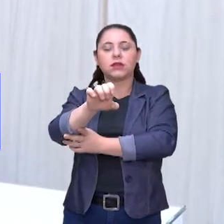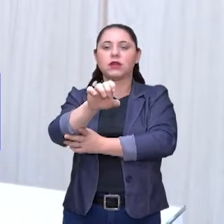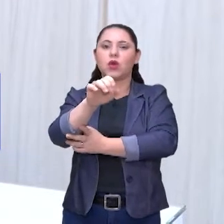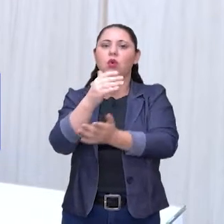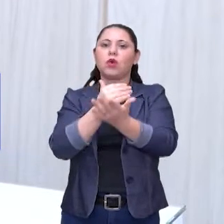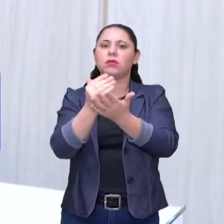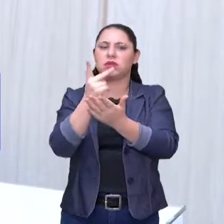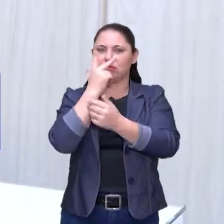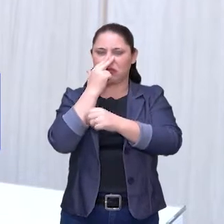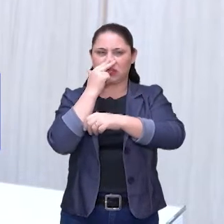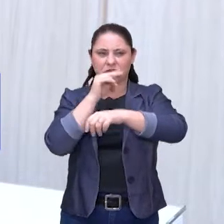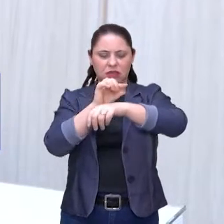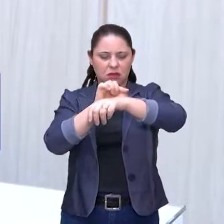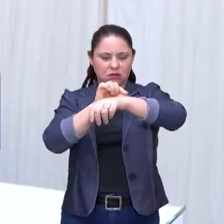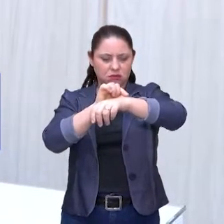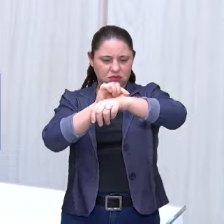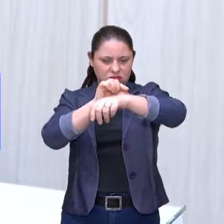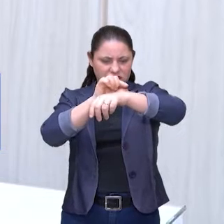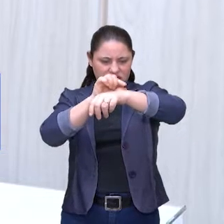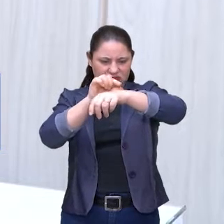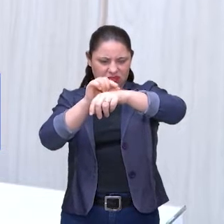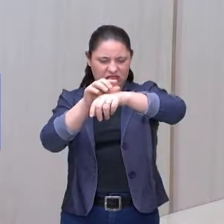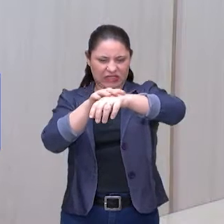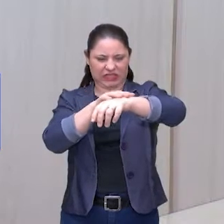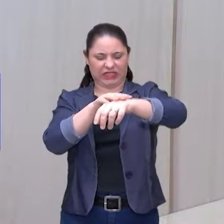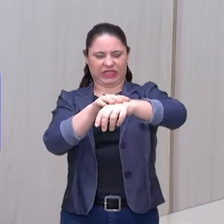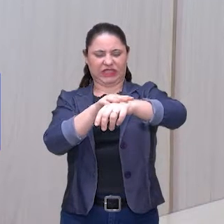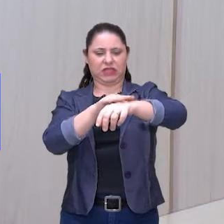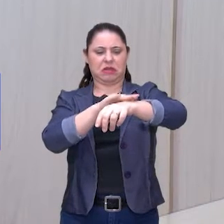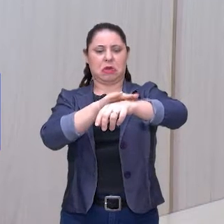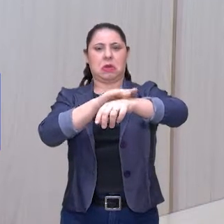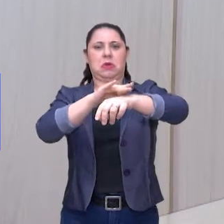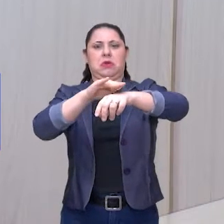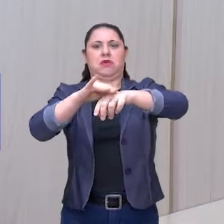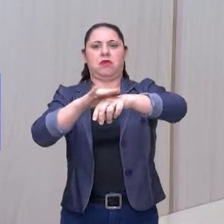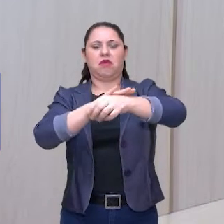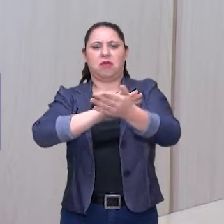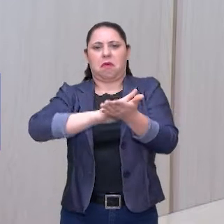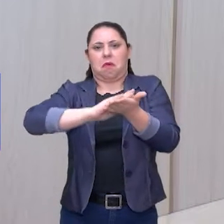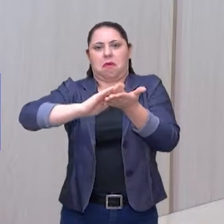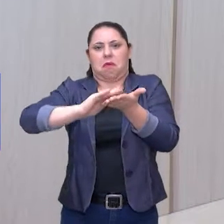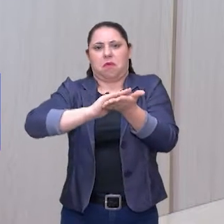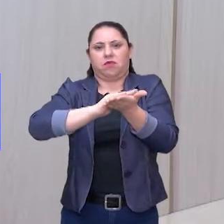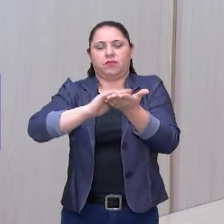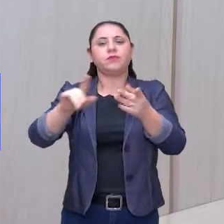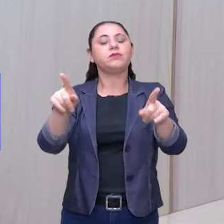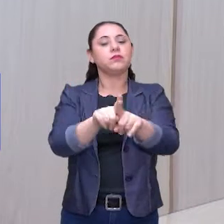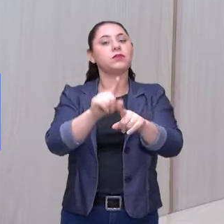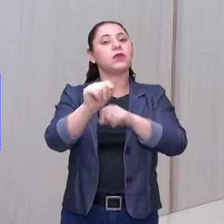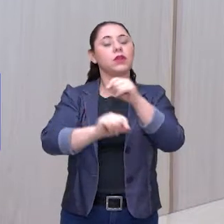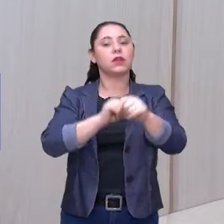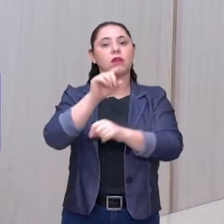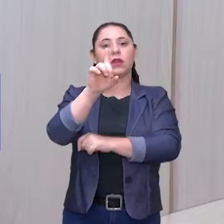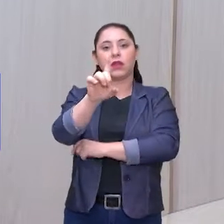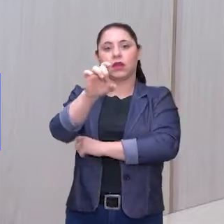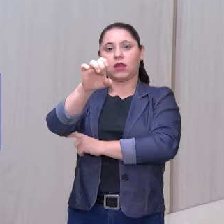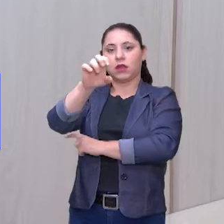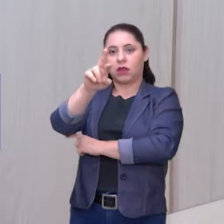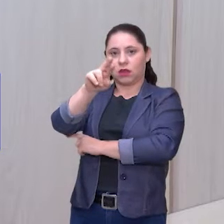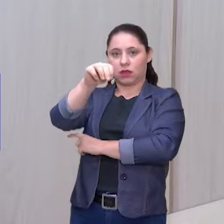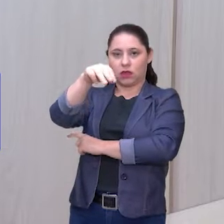processo inflamatório, e aí começa a gerar uma fibrose, né? Existe um aumento da espessura dérmica. E a gente tem